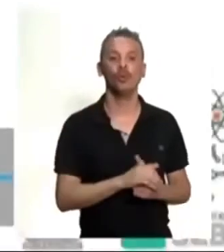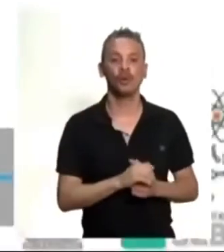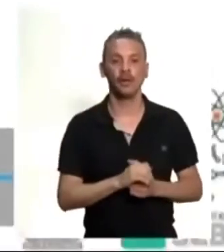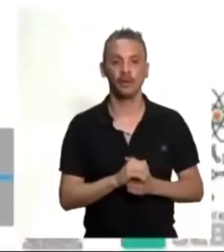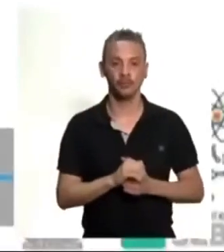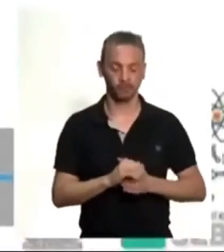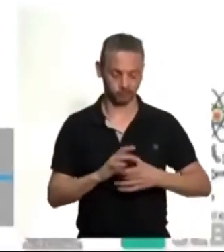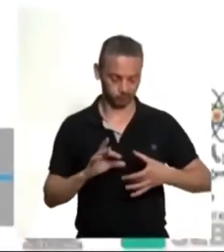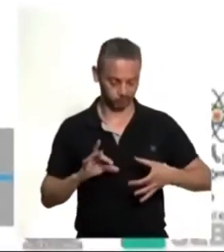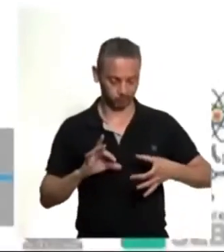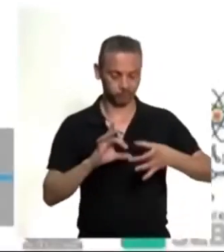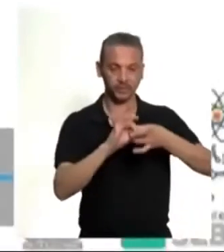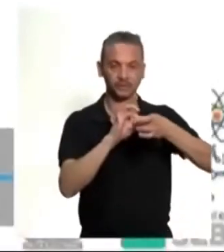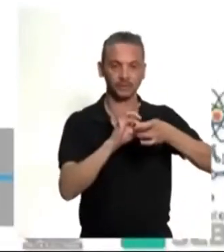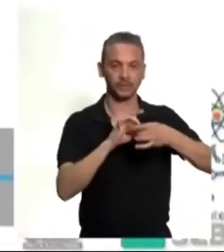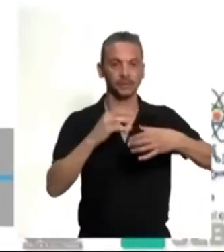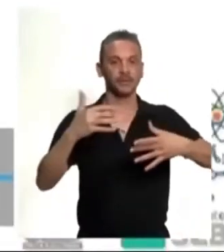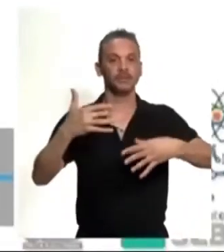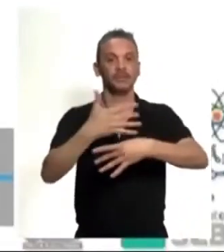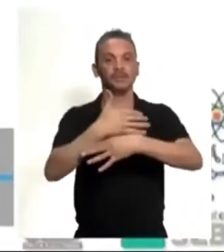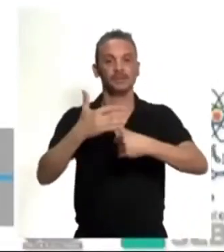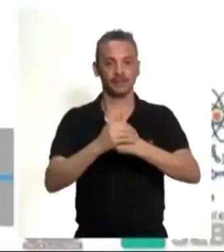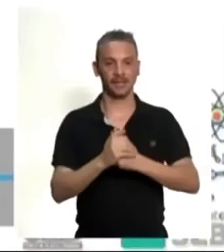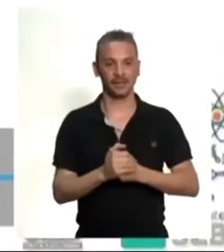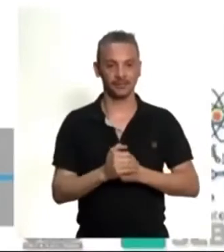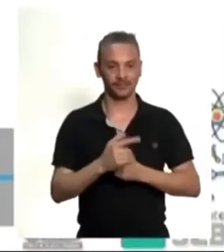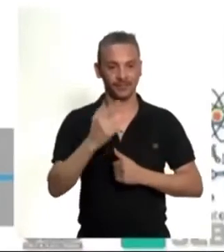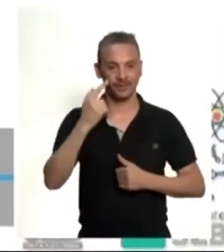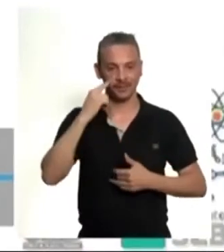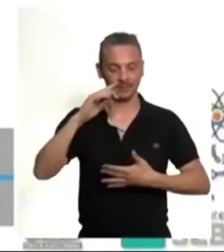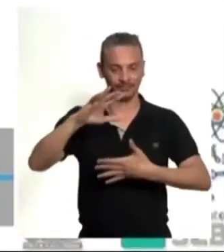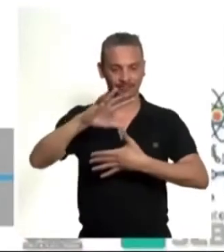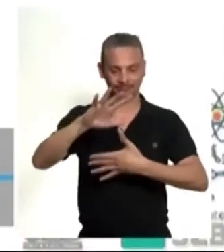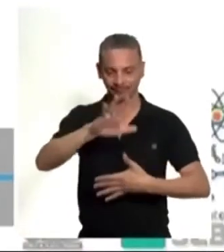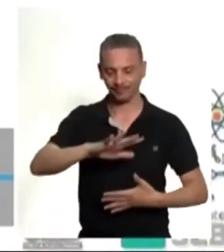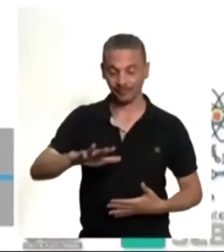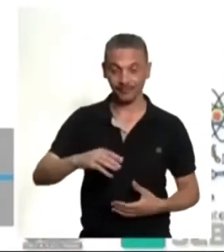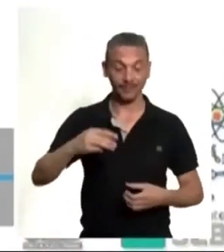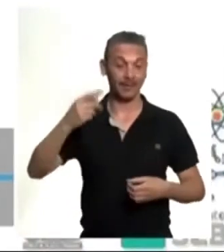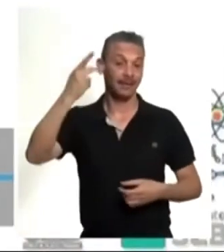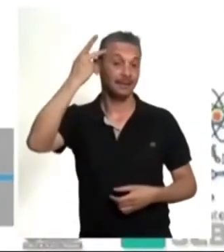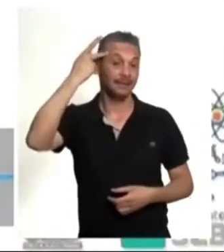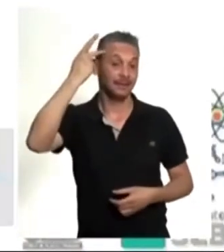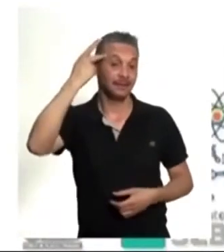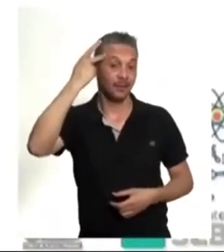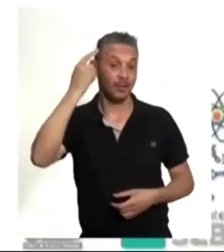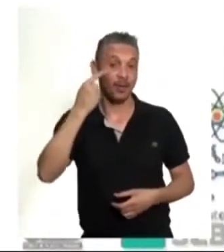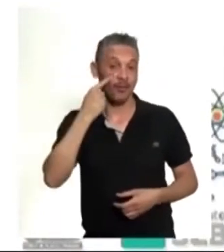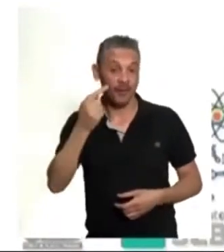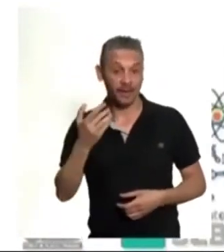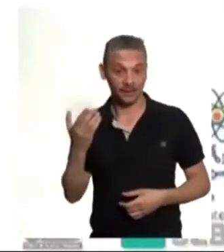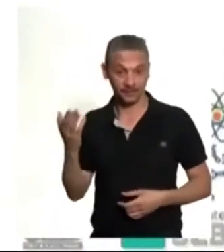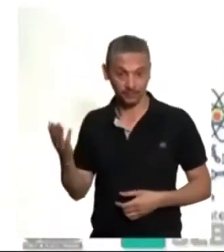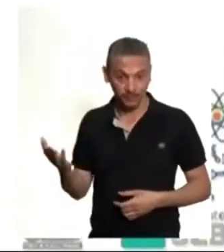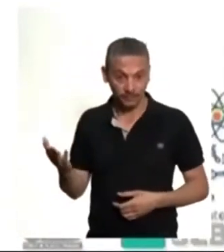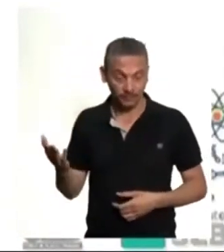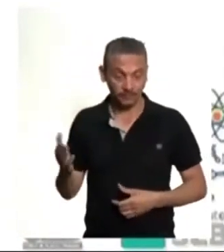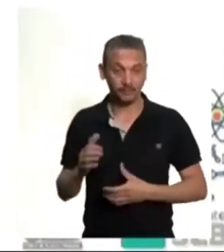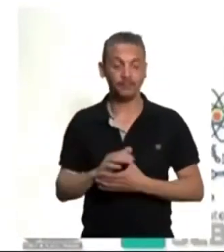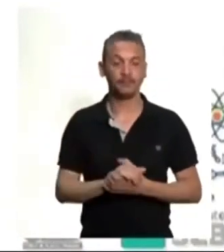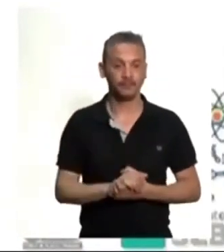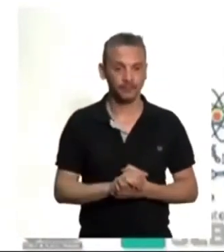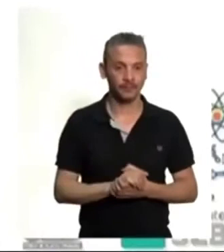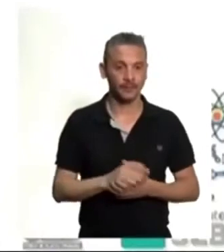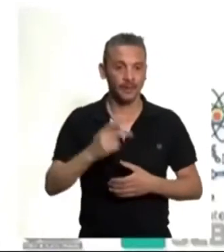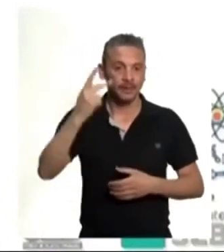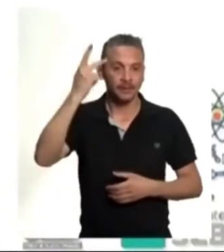fusão de duas ou mais cidades. Eu trouxe a região metropolitana de São Paulo para mostrar para você o que é conurbação. Olha como